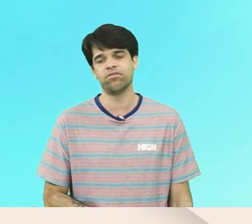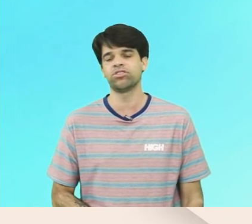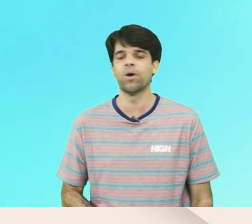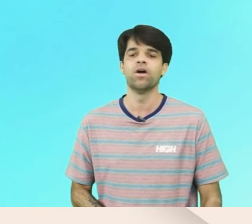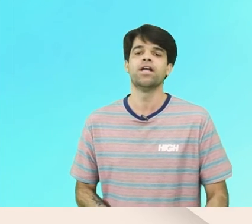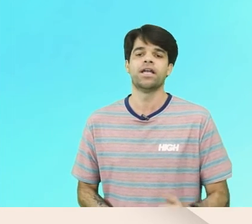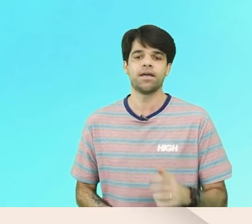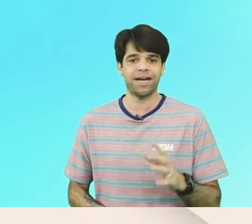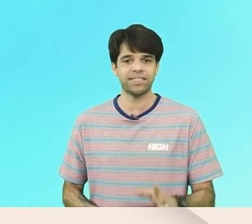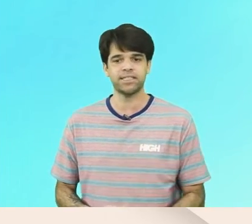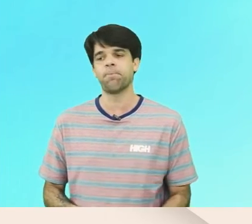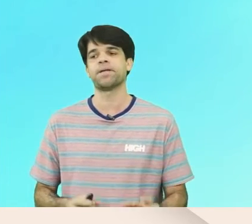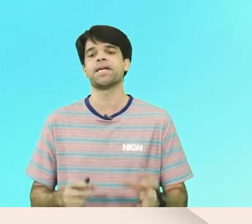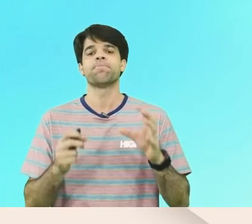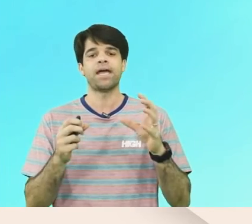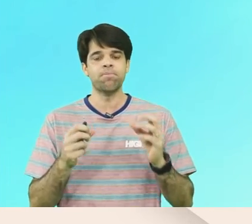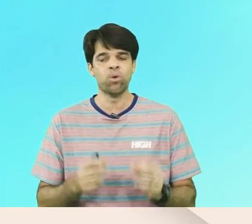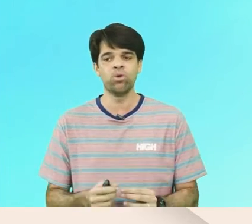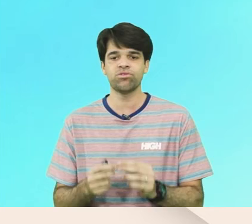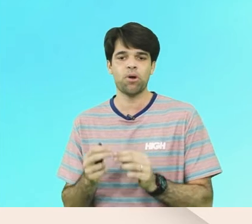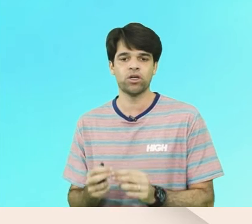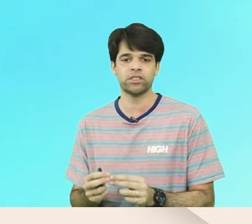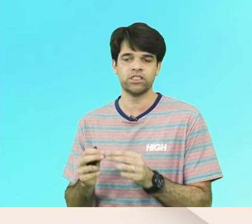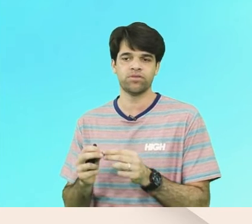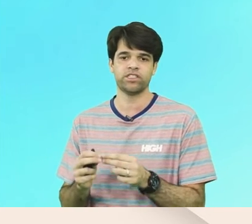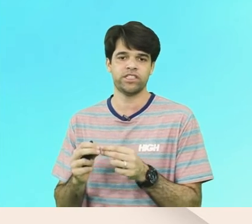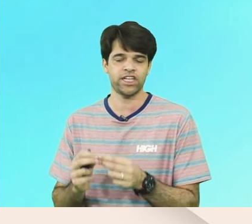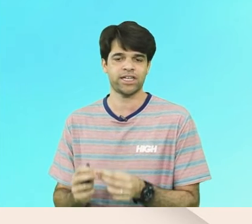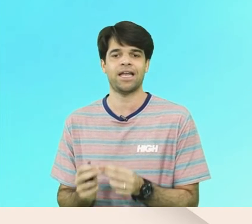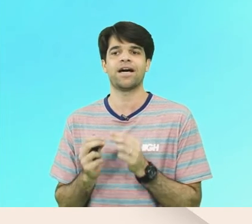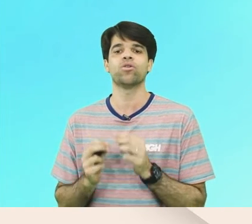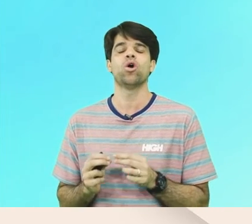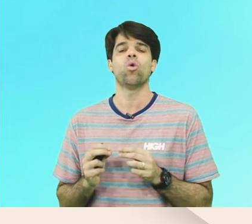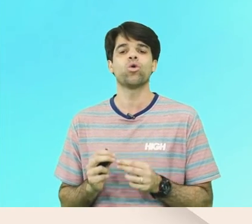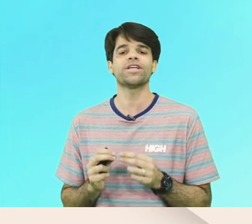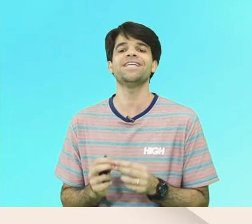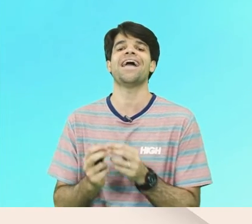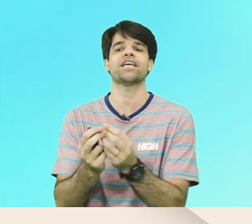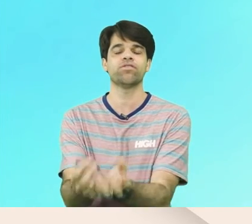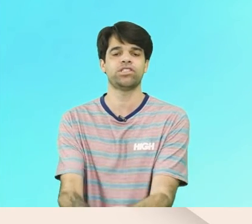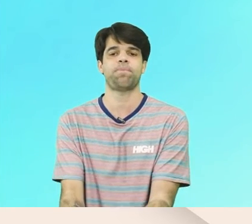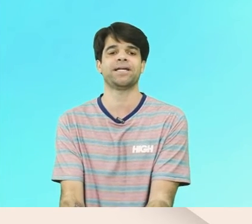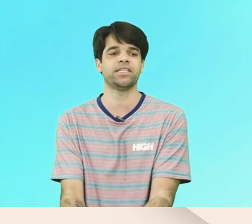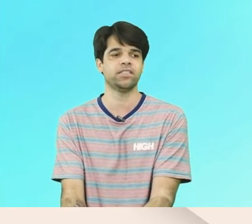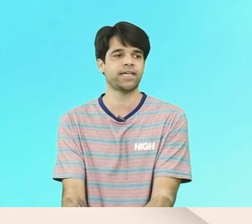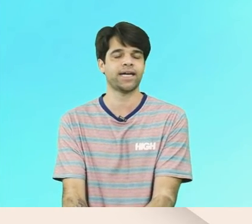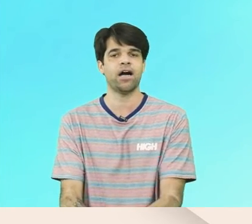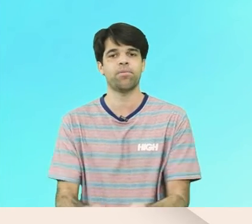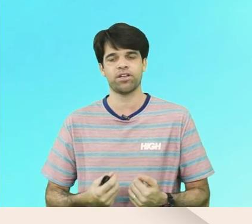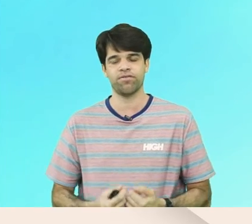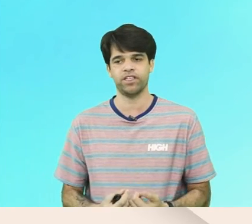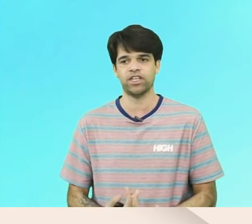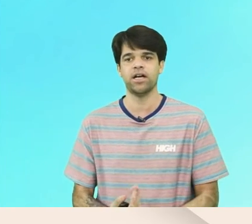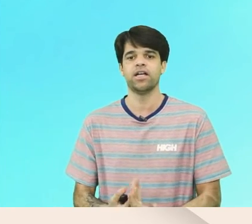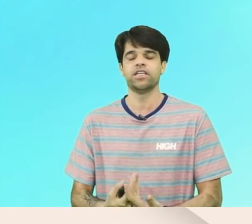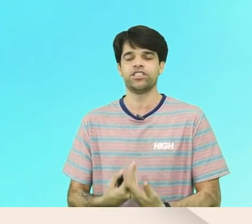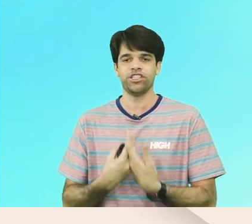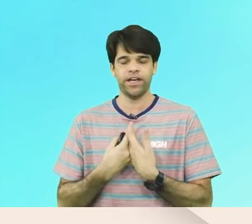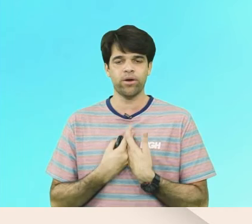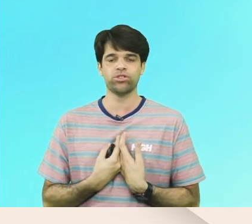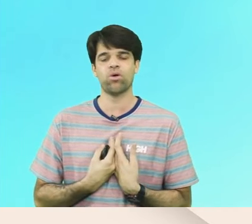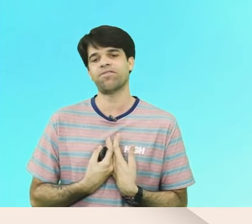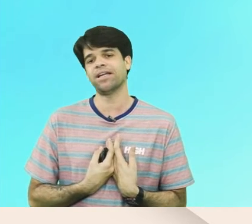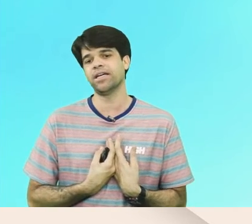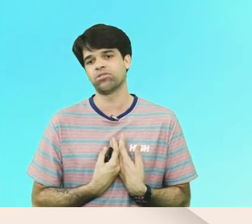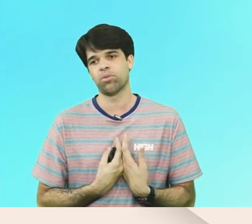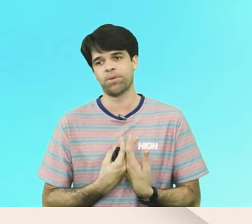primeiro entregável. Então, lembrar sempre, é muito importante você deixar claro o que é que você pretende entregar. Porque, veja,